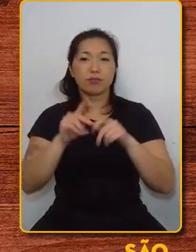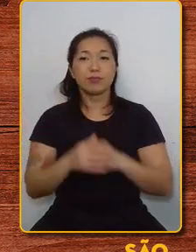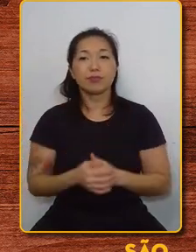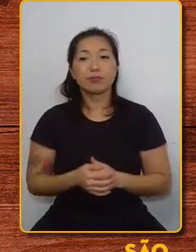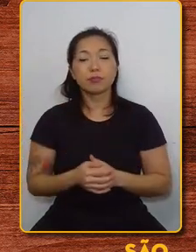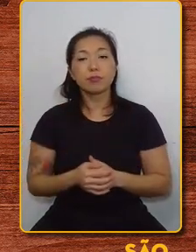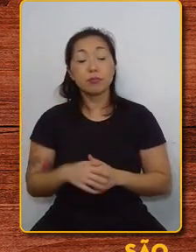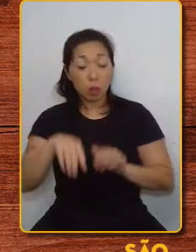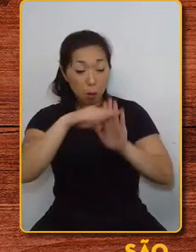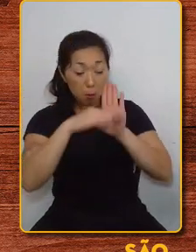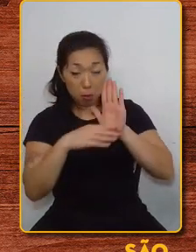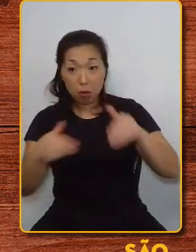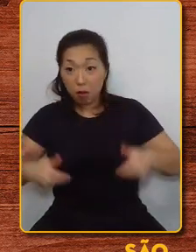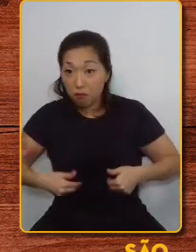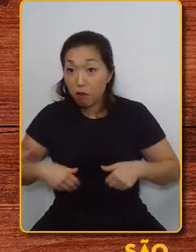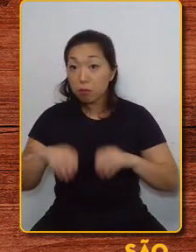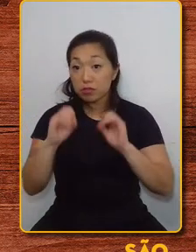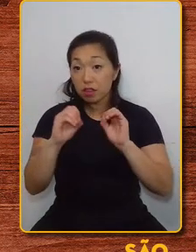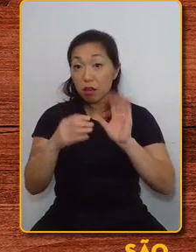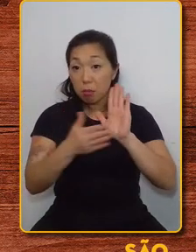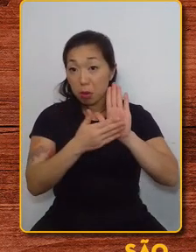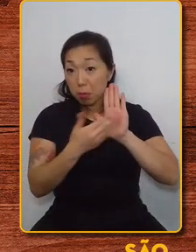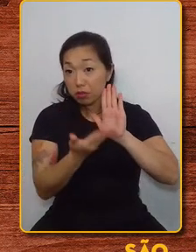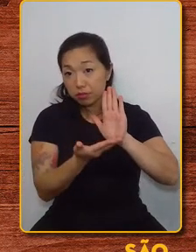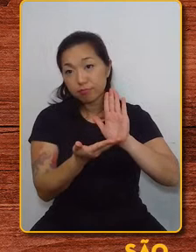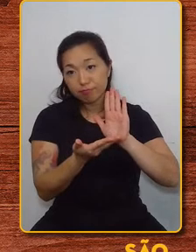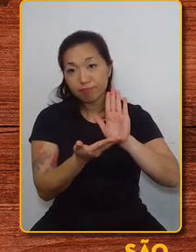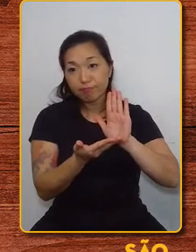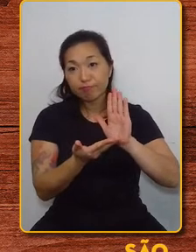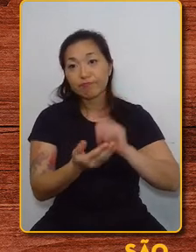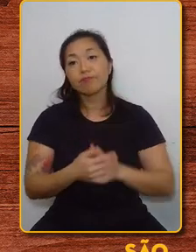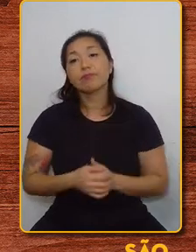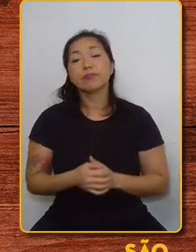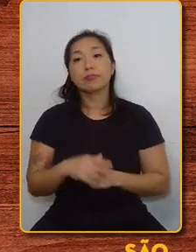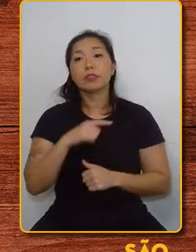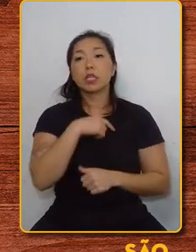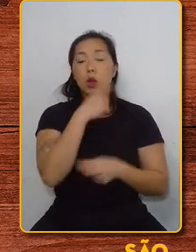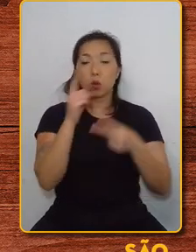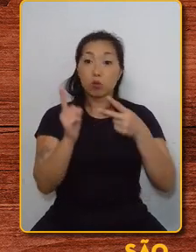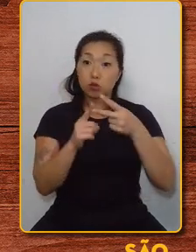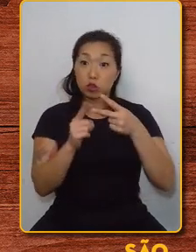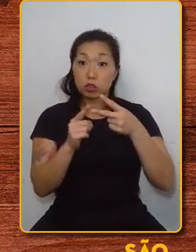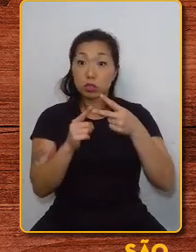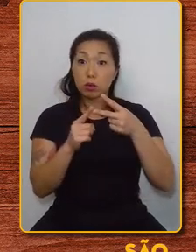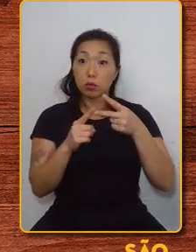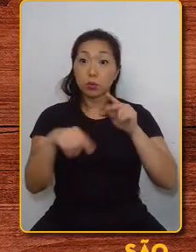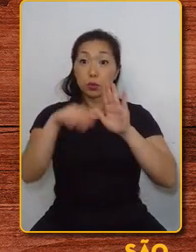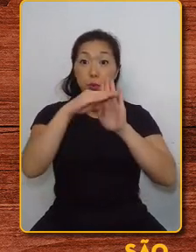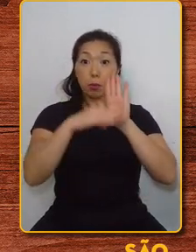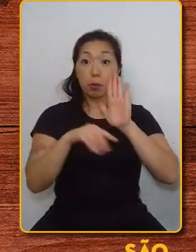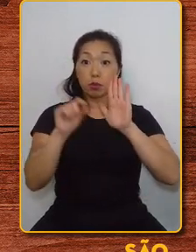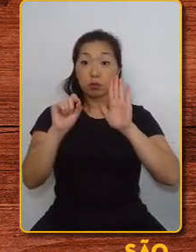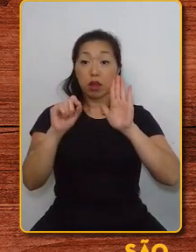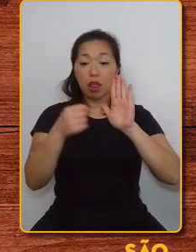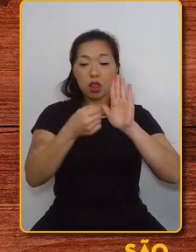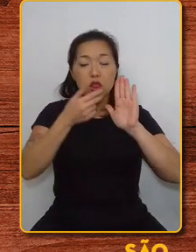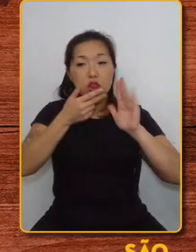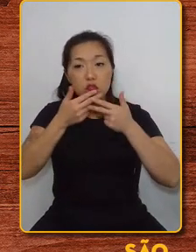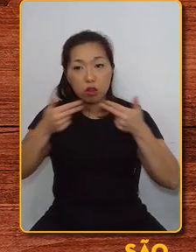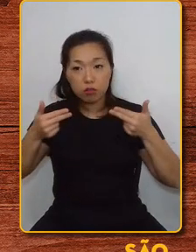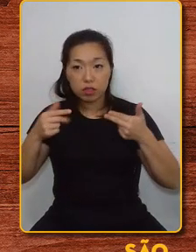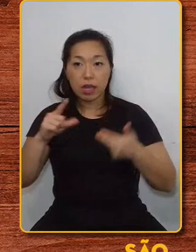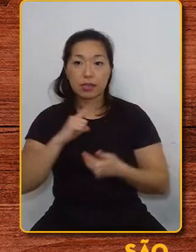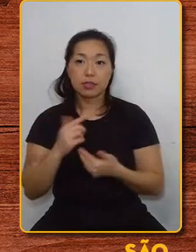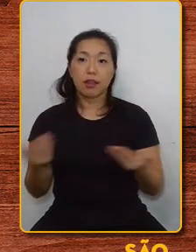ter um segundo programa, que são as novidades que nós temos. A Tereza abordou bem a questão